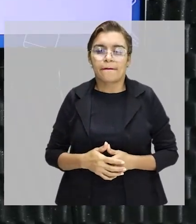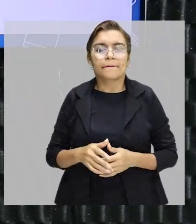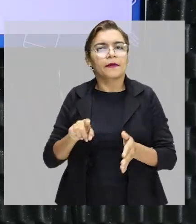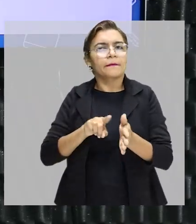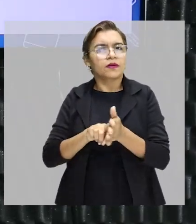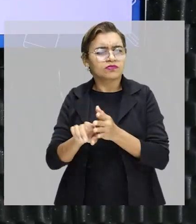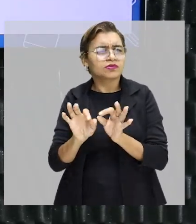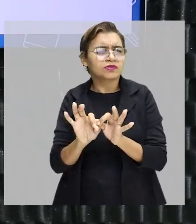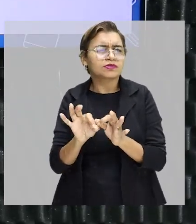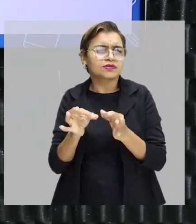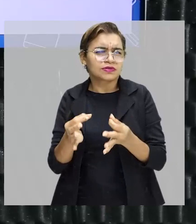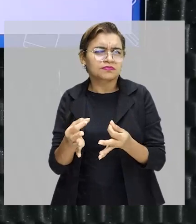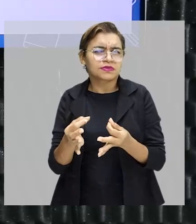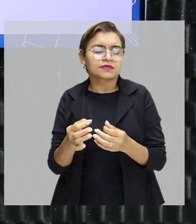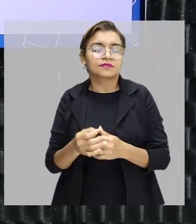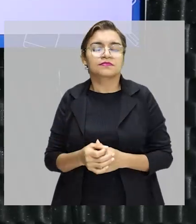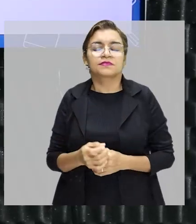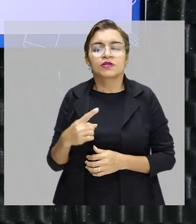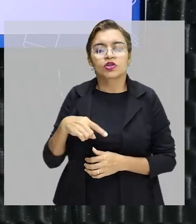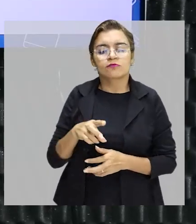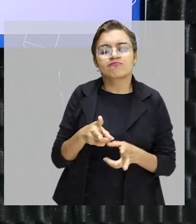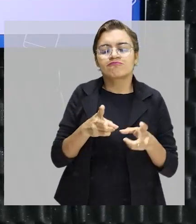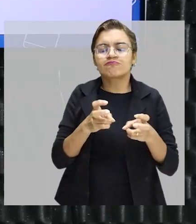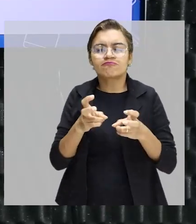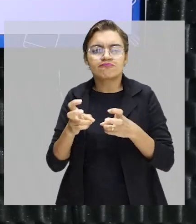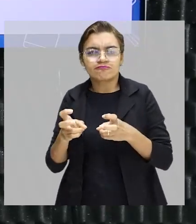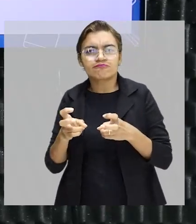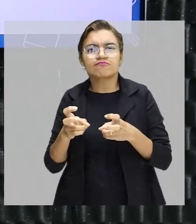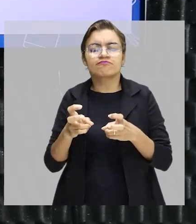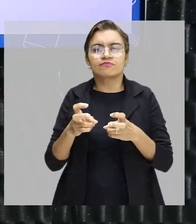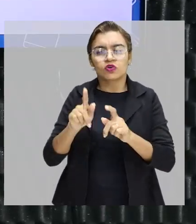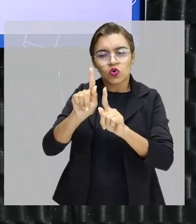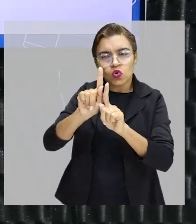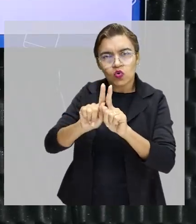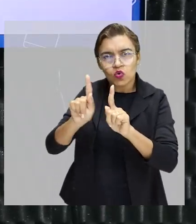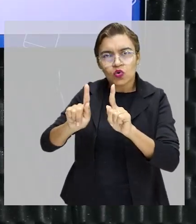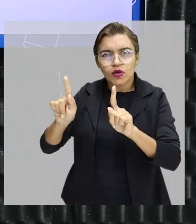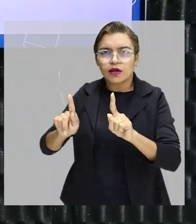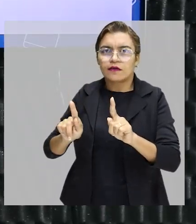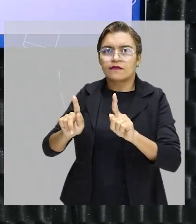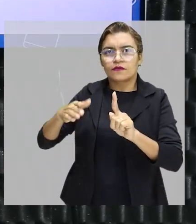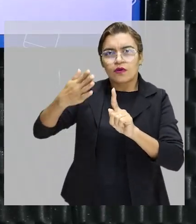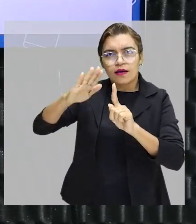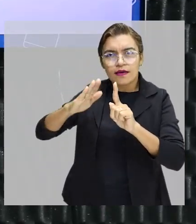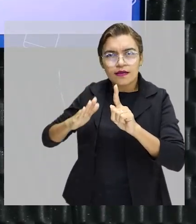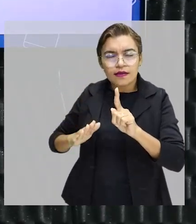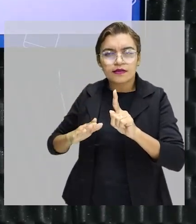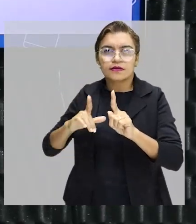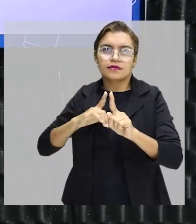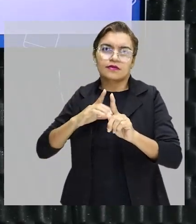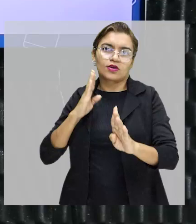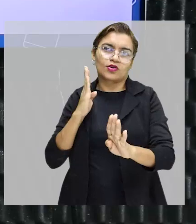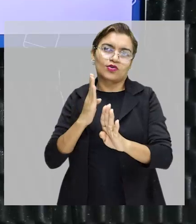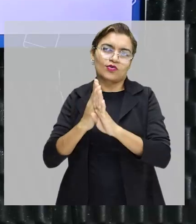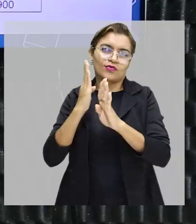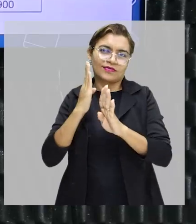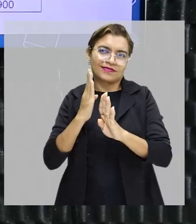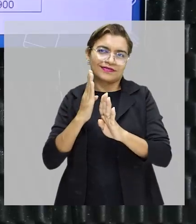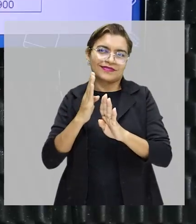muito simples, né? Basta a gente estar analisando o gráfico e a gente vai encontrar a alternativa